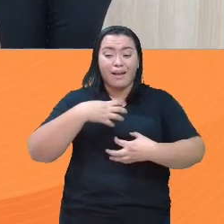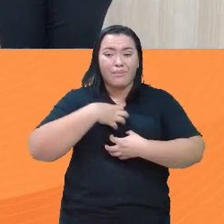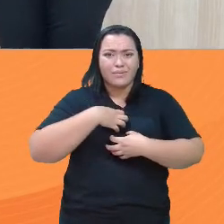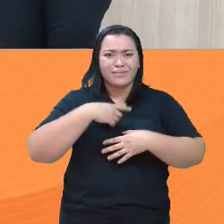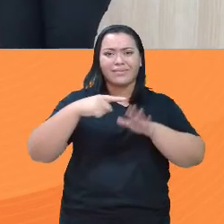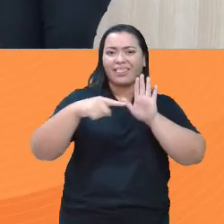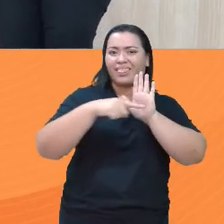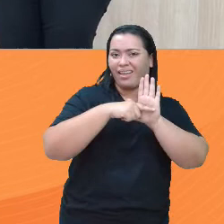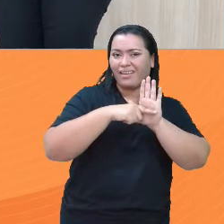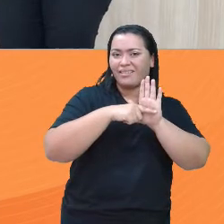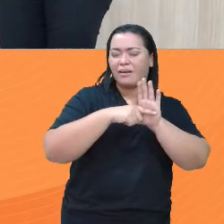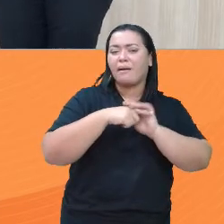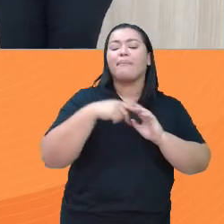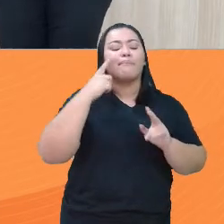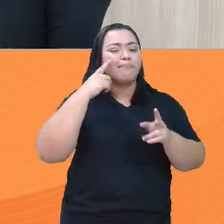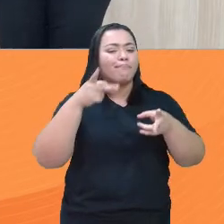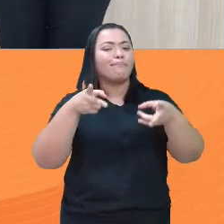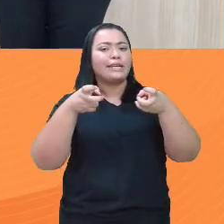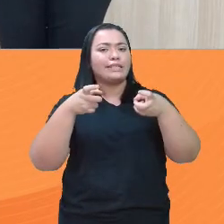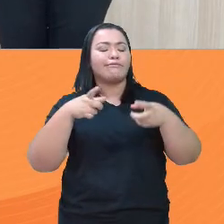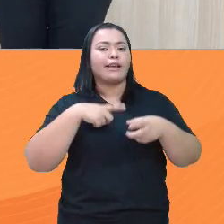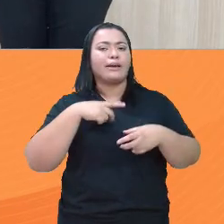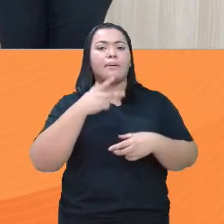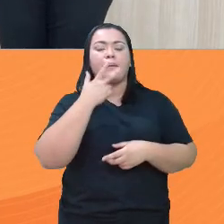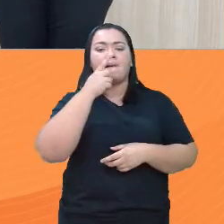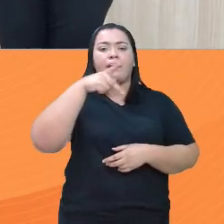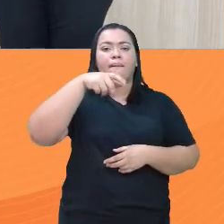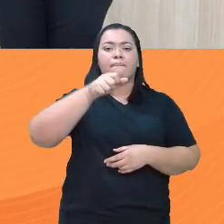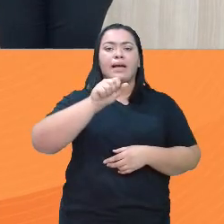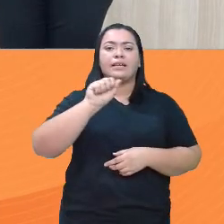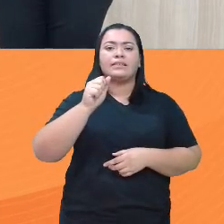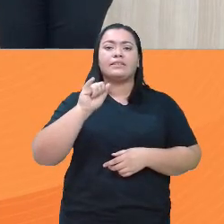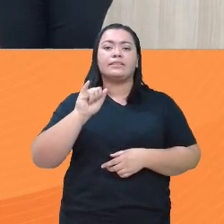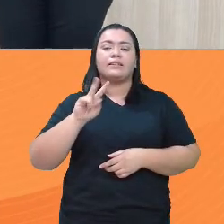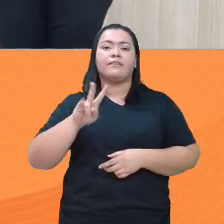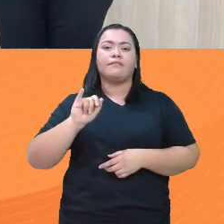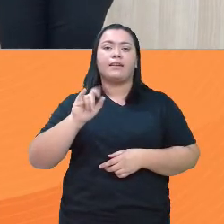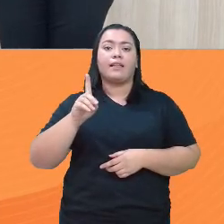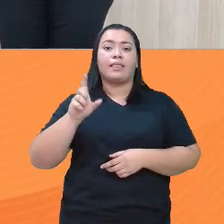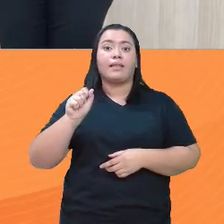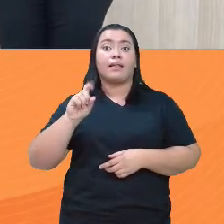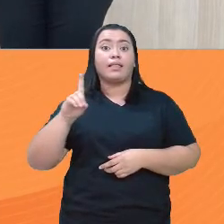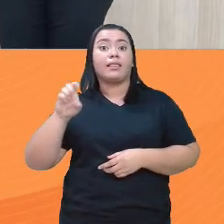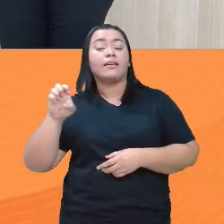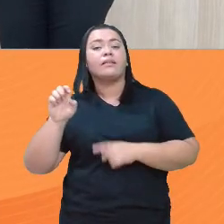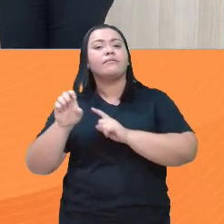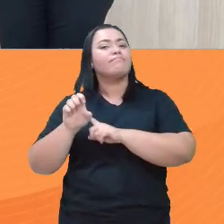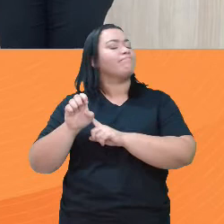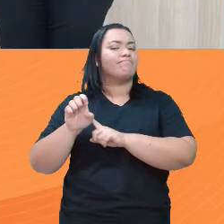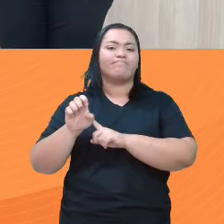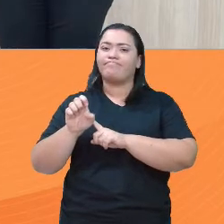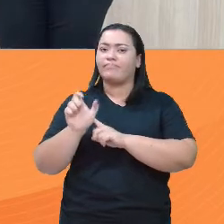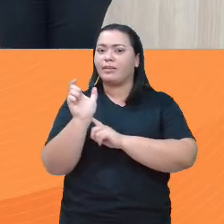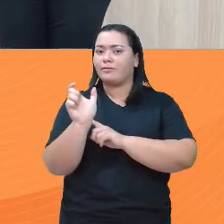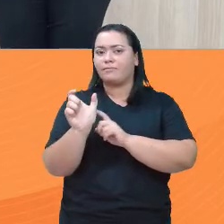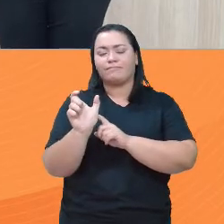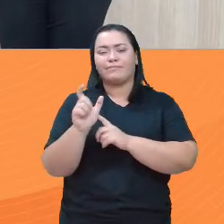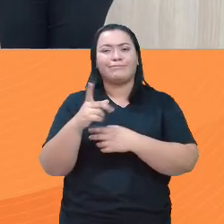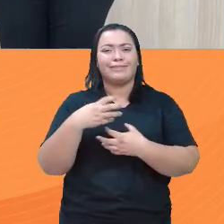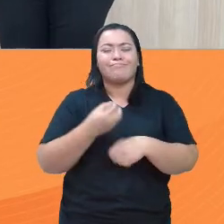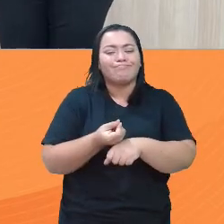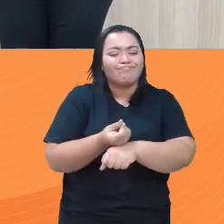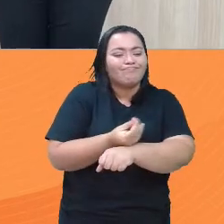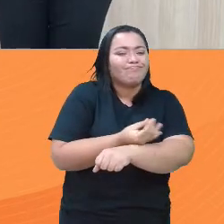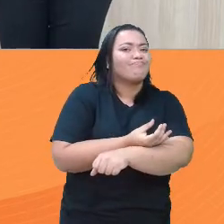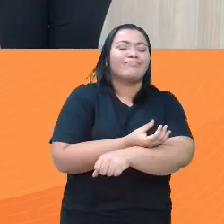negativas, a gente percebe que há uma passividade. E essa passividade, ela não é uma sensação, ela não é